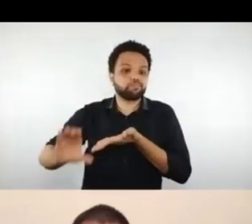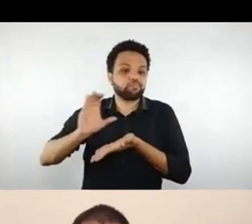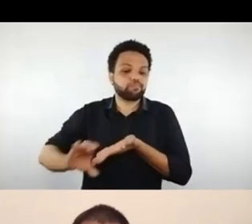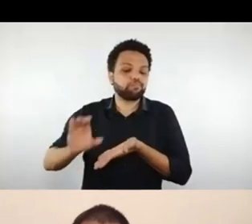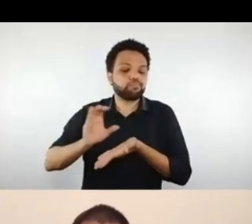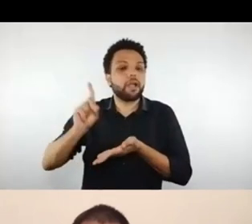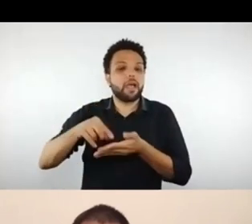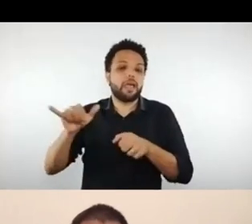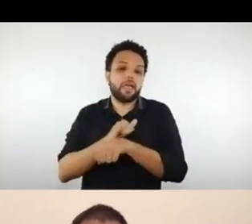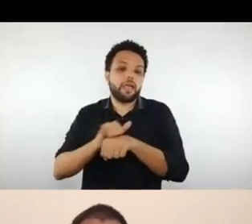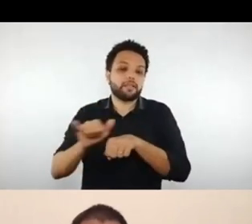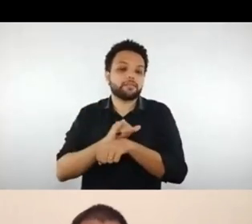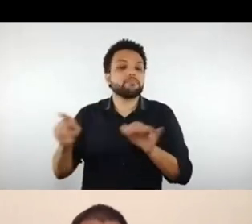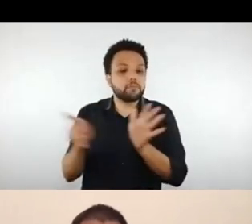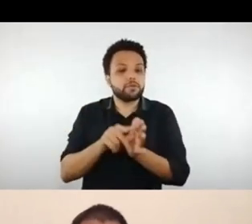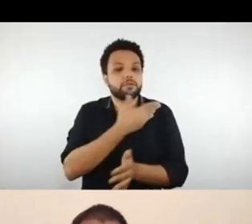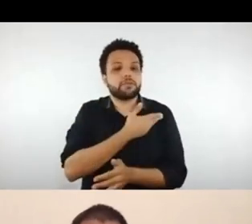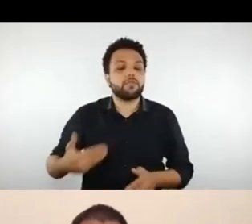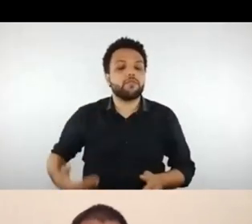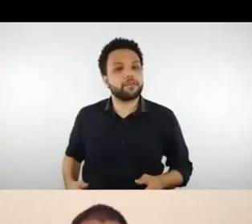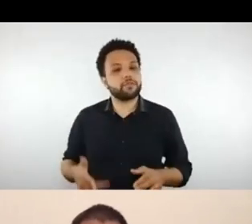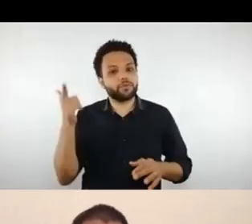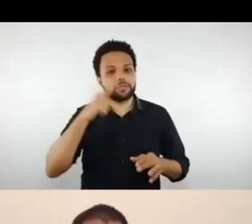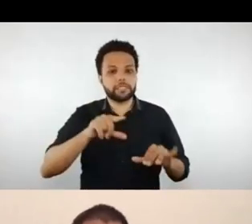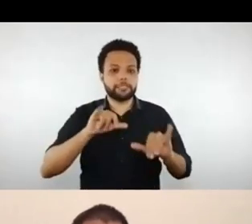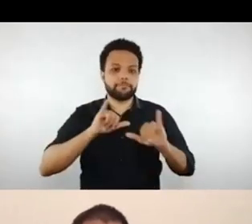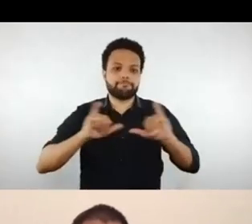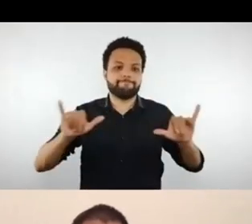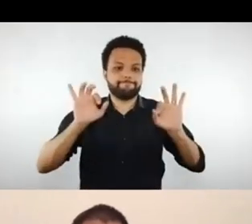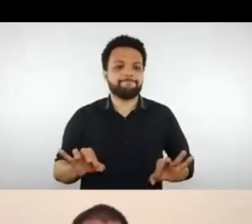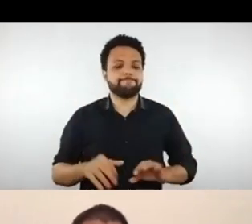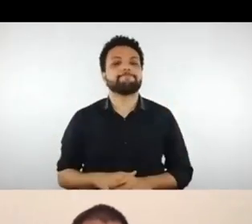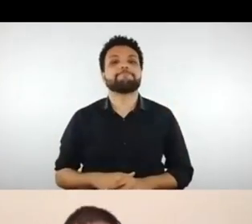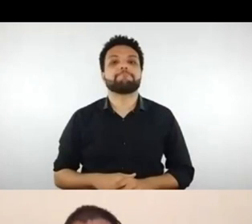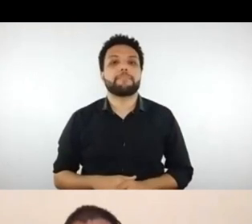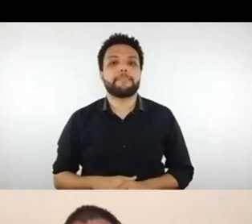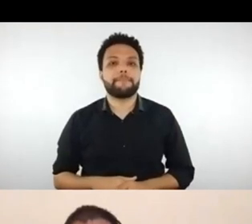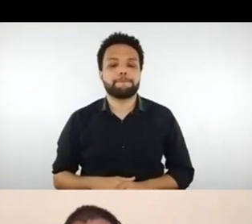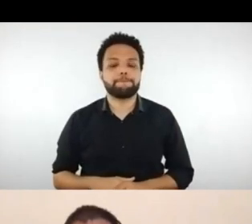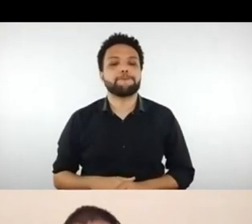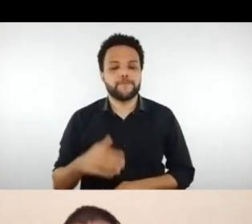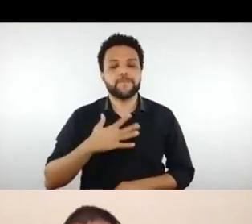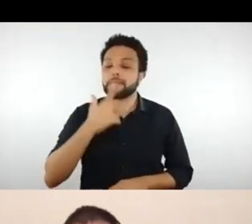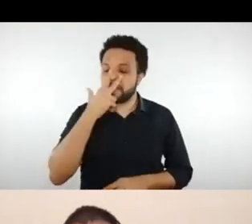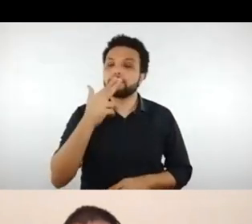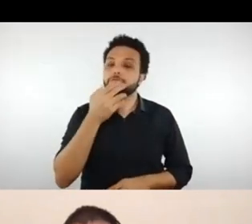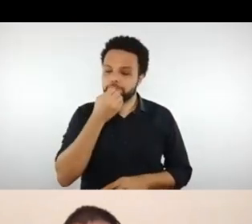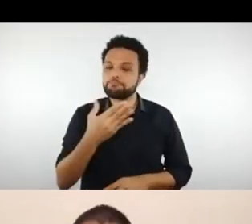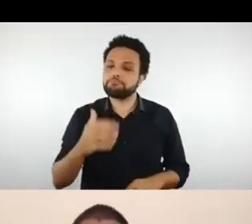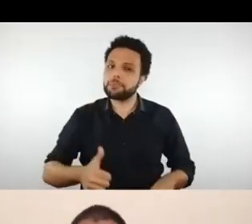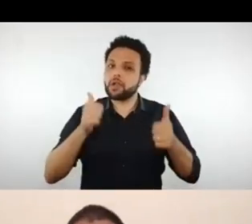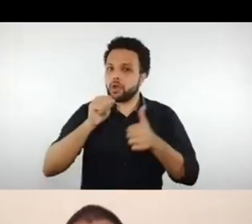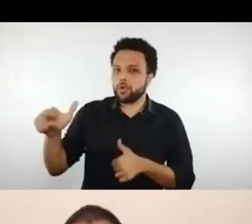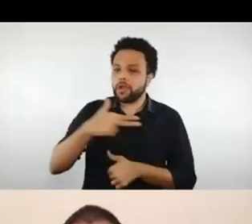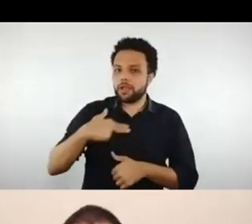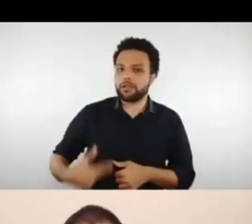era uma estratégia de governo mesmo, de posicionamento, né? E que funcionou, acho que realmente funcionou melhor do que a China, porque a